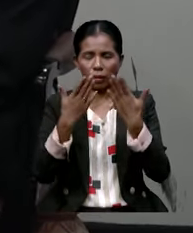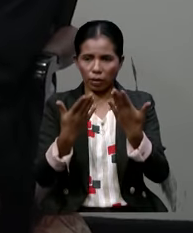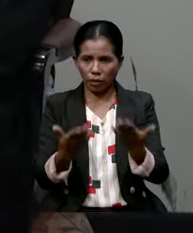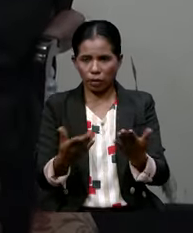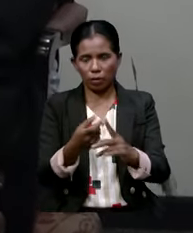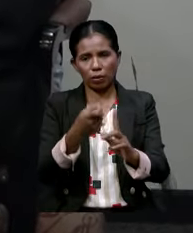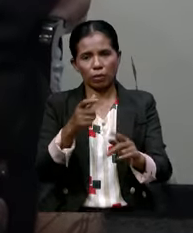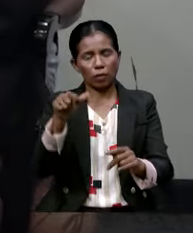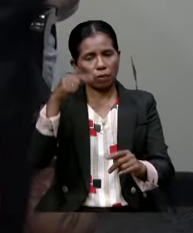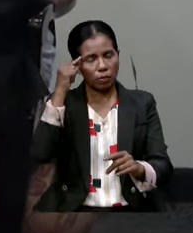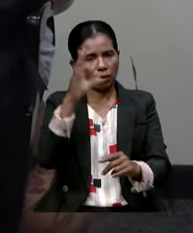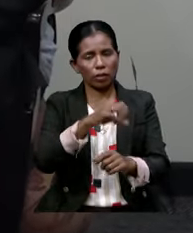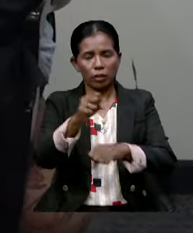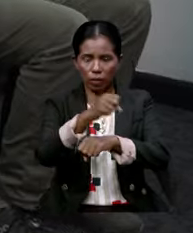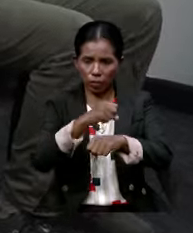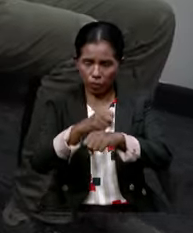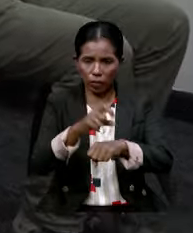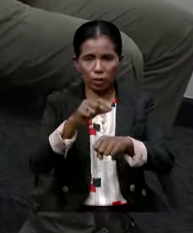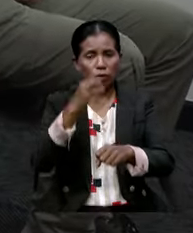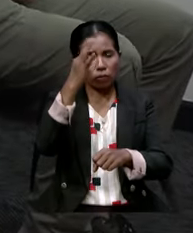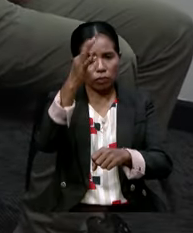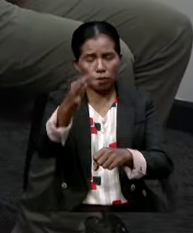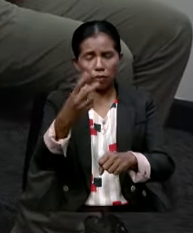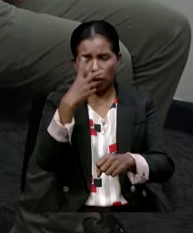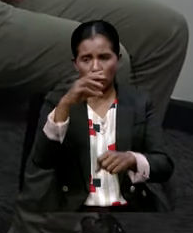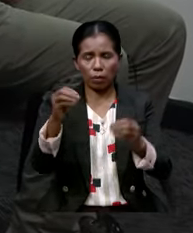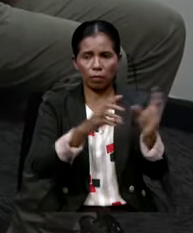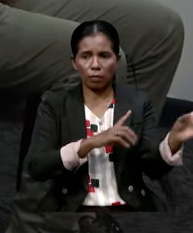husi empresario Singapura ne no ba oin se hare hamutuk